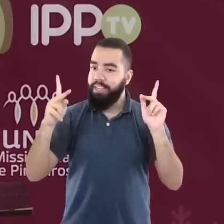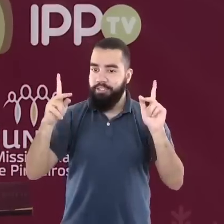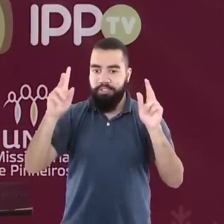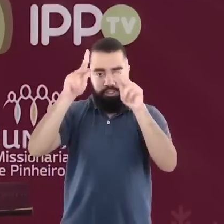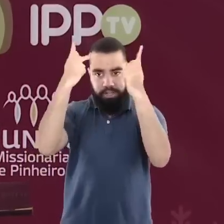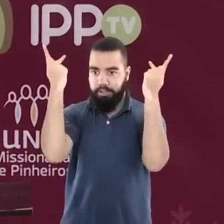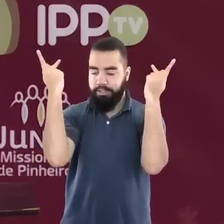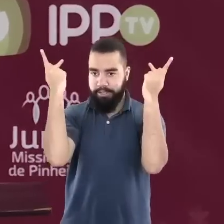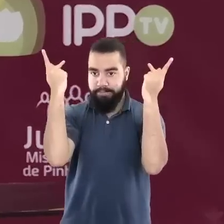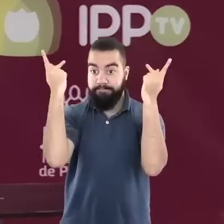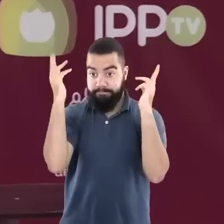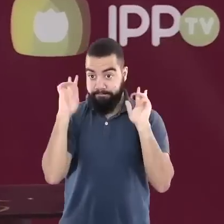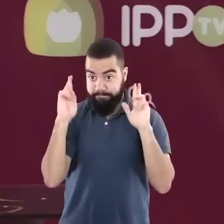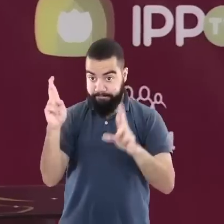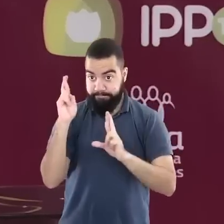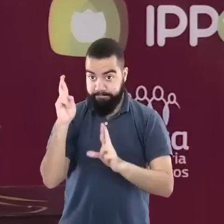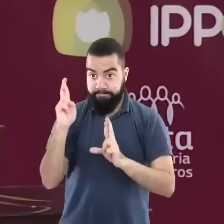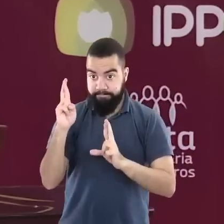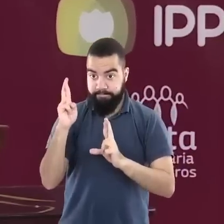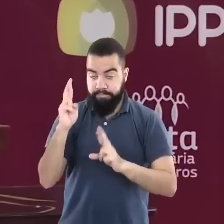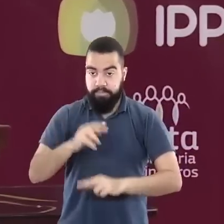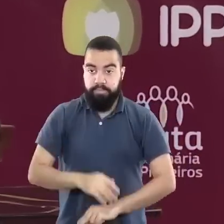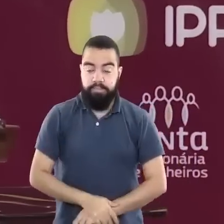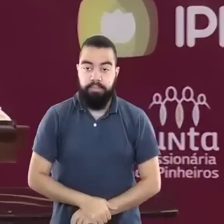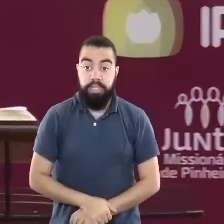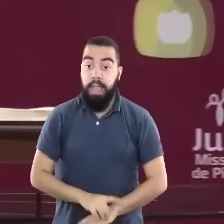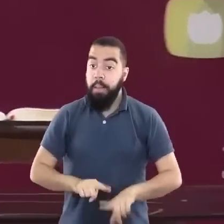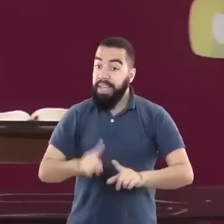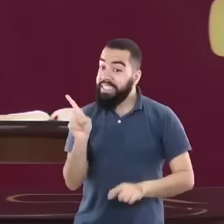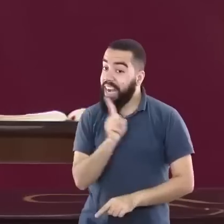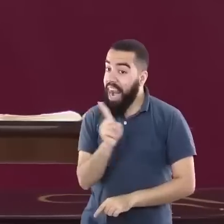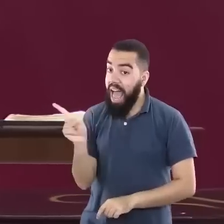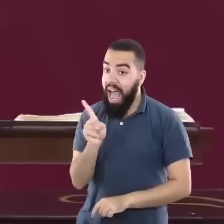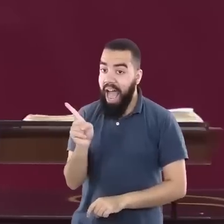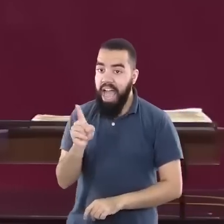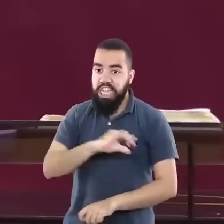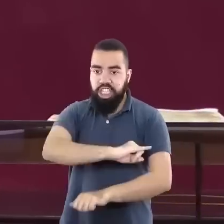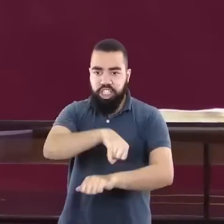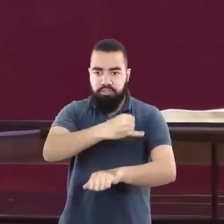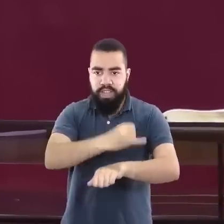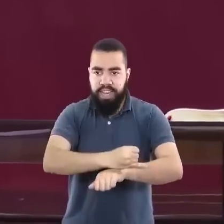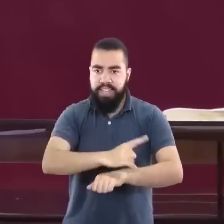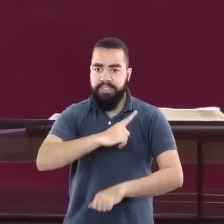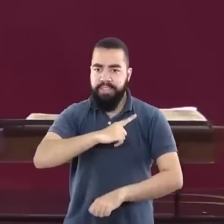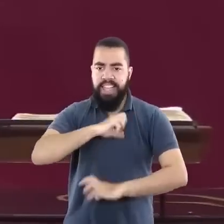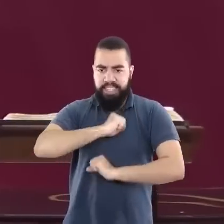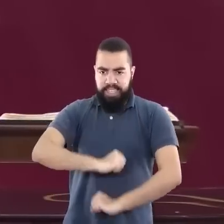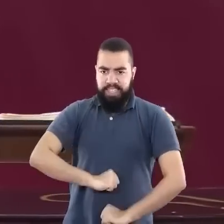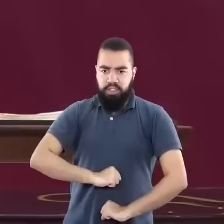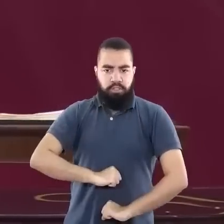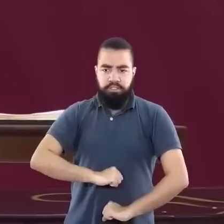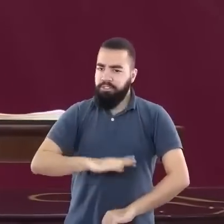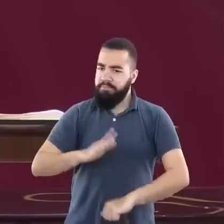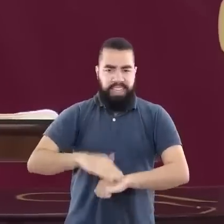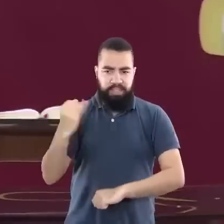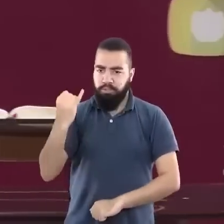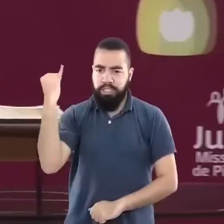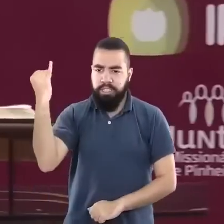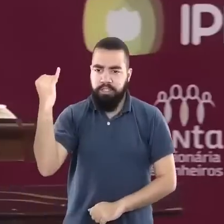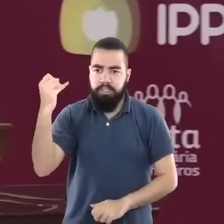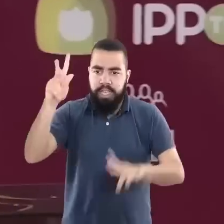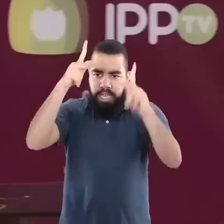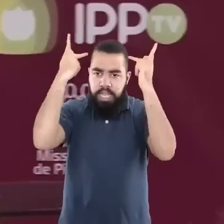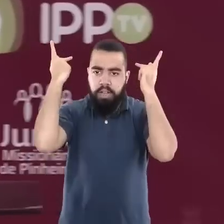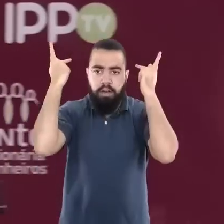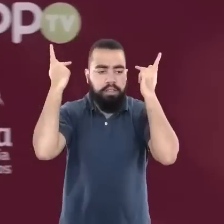mas é curioso também que além Jerusalém estávamos principais sacerdotes escribas e heróis pediu